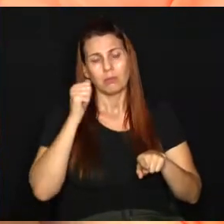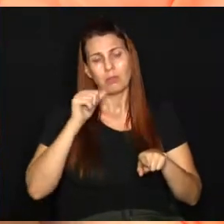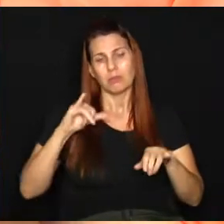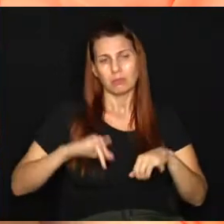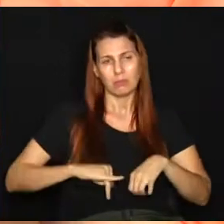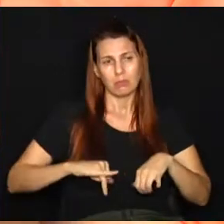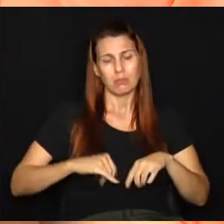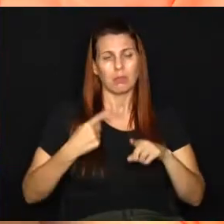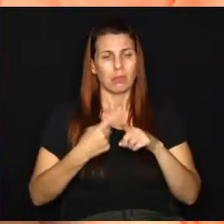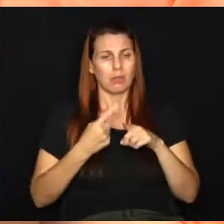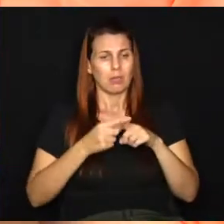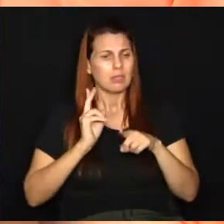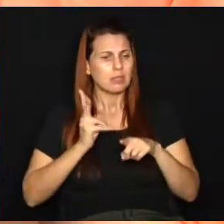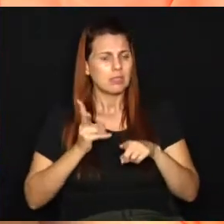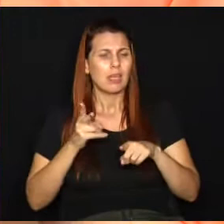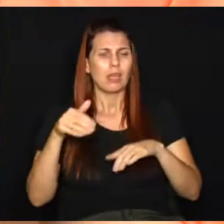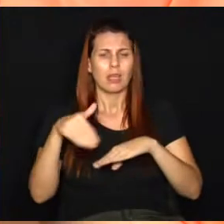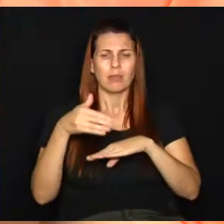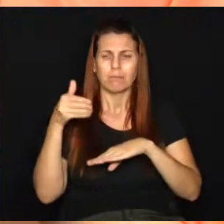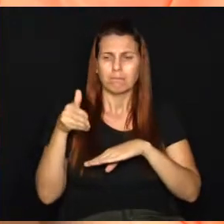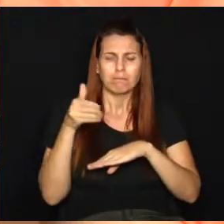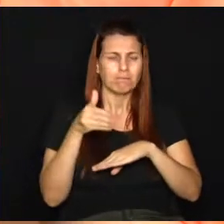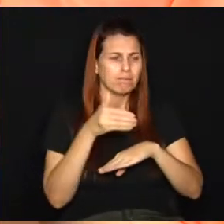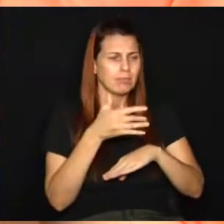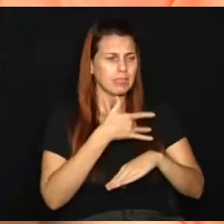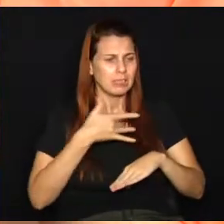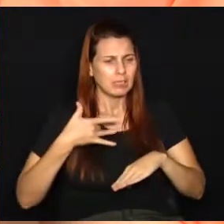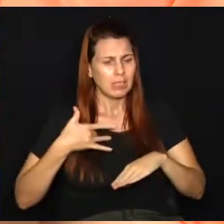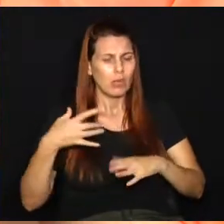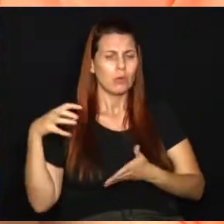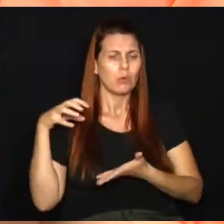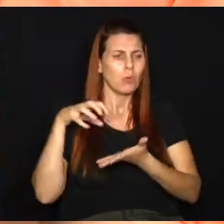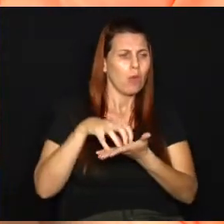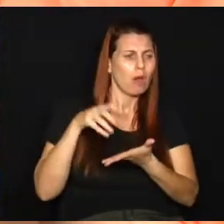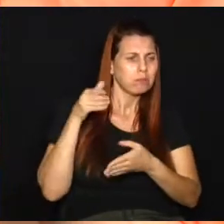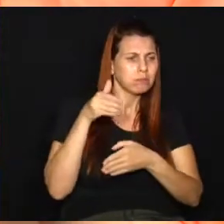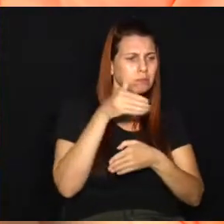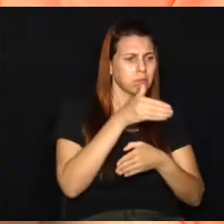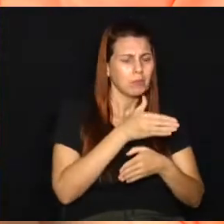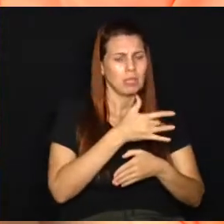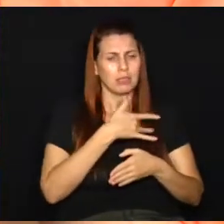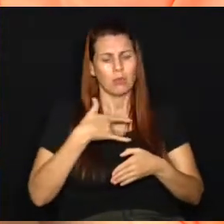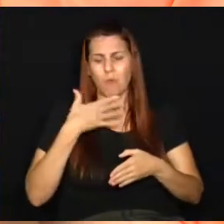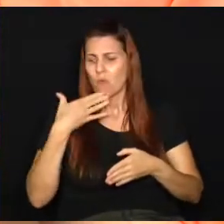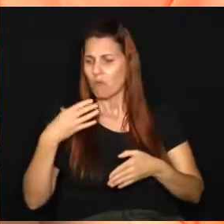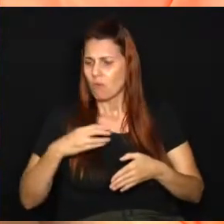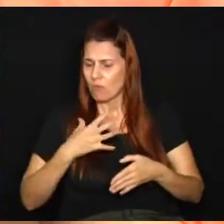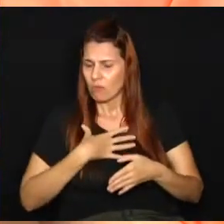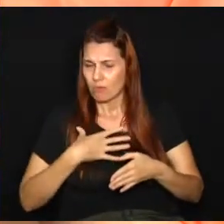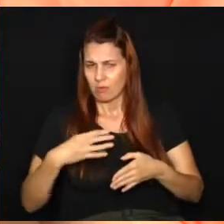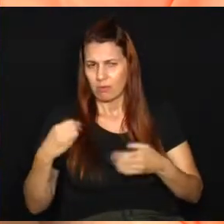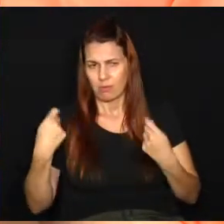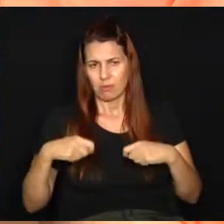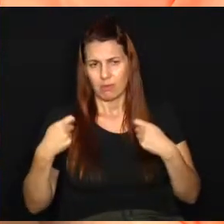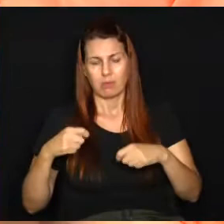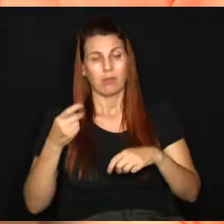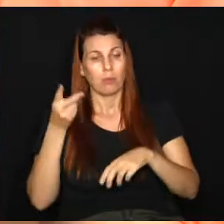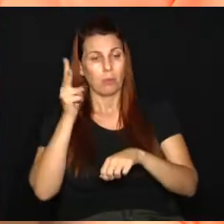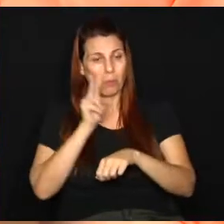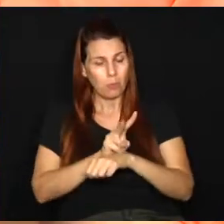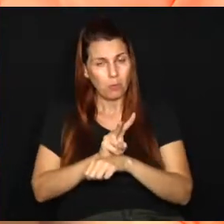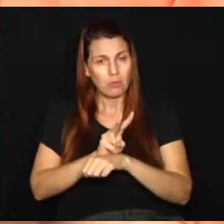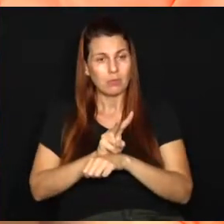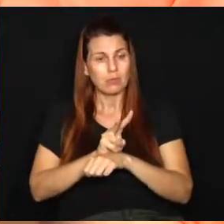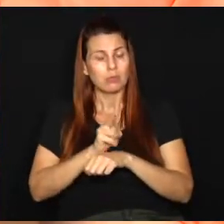são as mulheres que ficam percorrendo os centros de saúde com os seus filhos, com os doentes, são as mulheres que cuidam dos idosos,